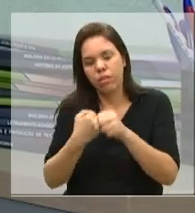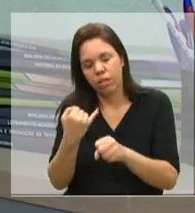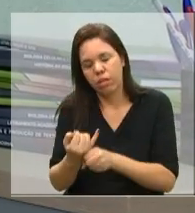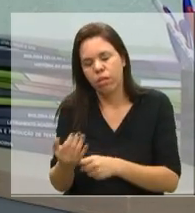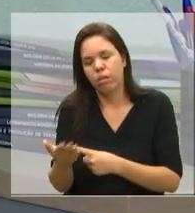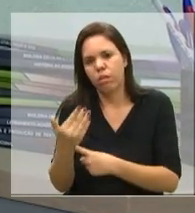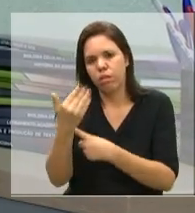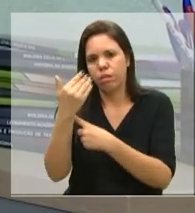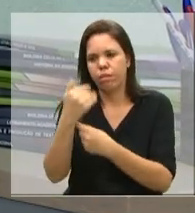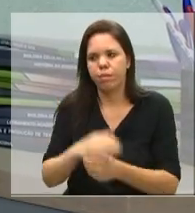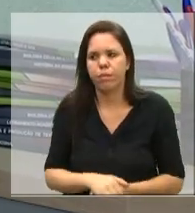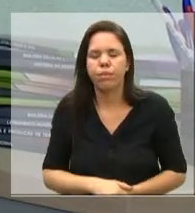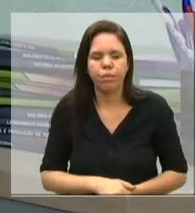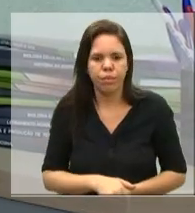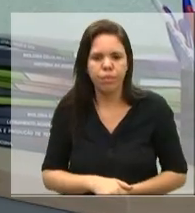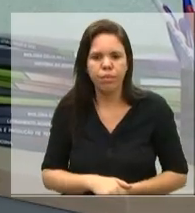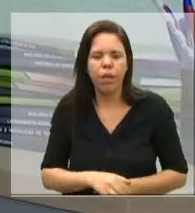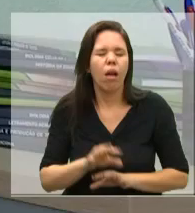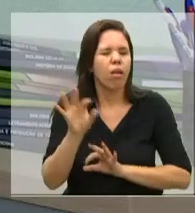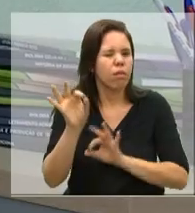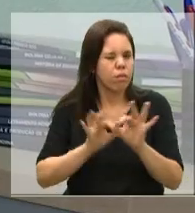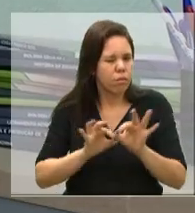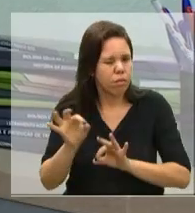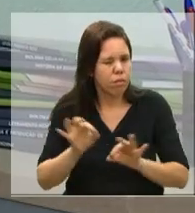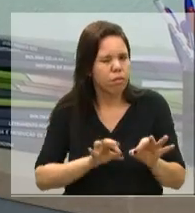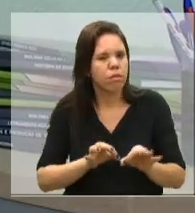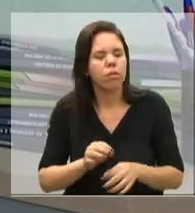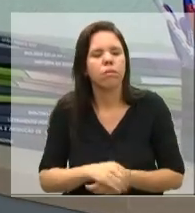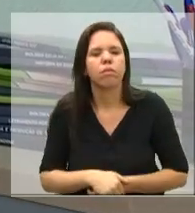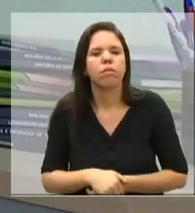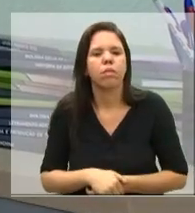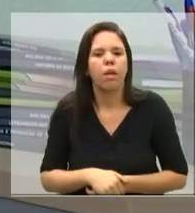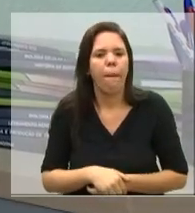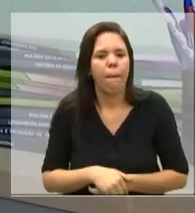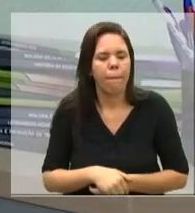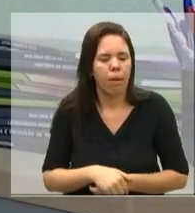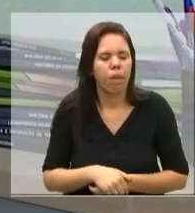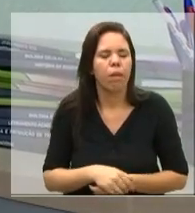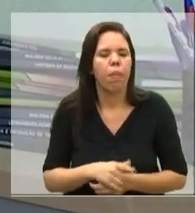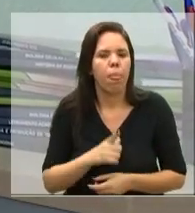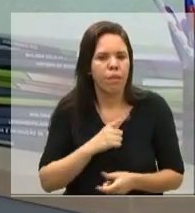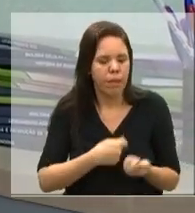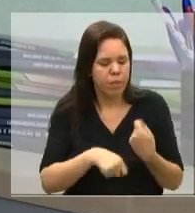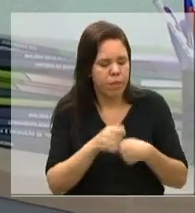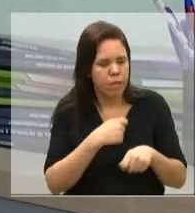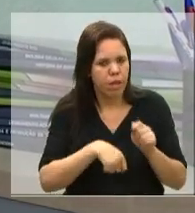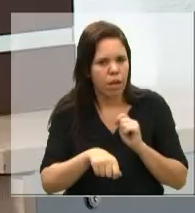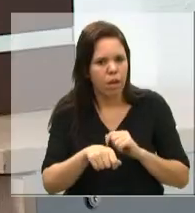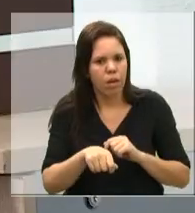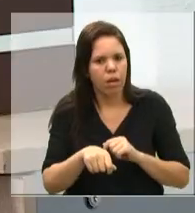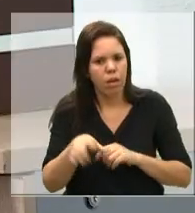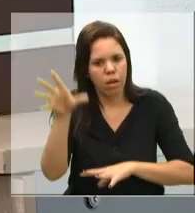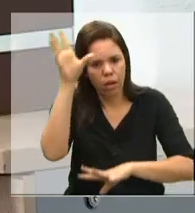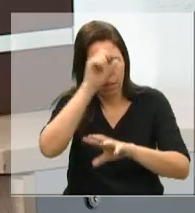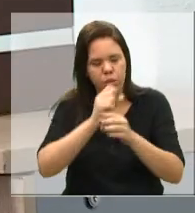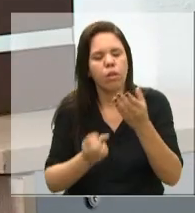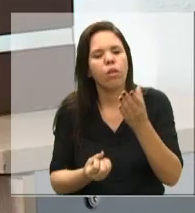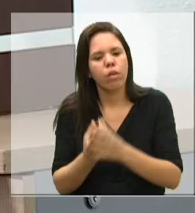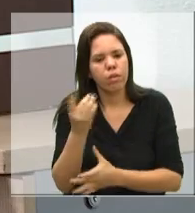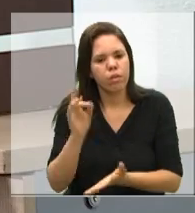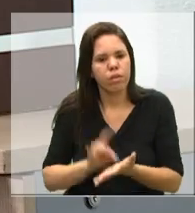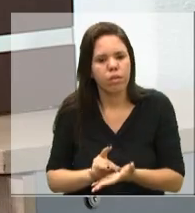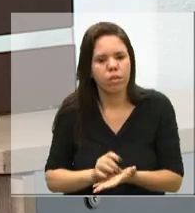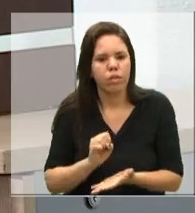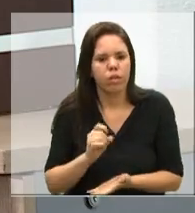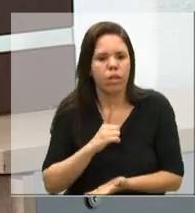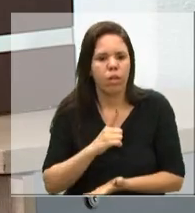tecnologia, são devidamente organizados e muito bem planejados para que esse aprendizado ocorra efetivamente. Não é só ter né? um